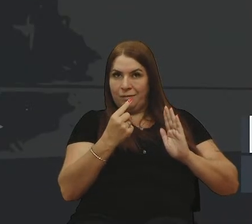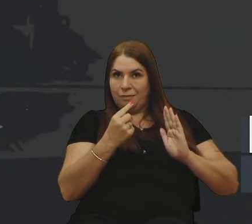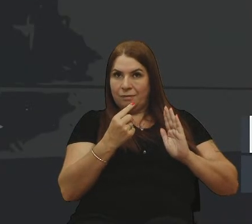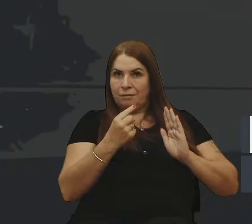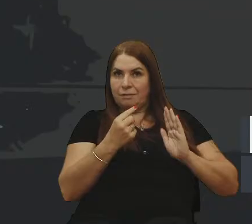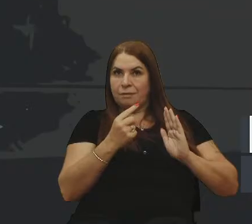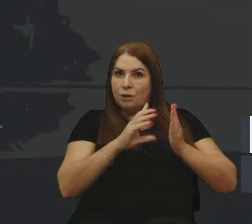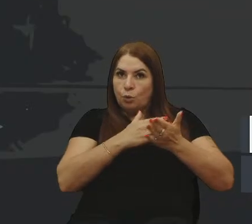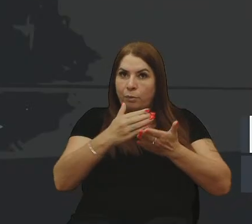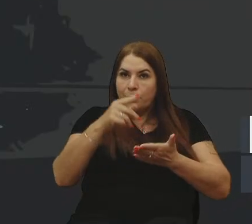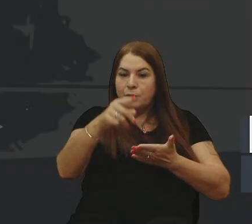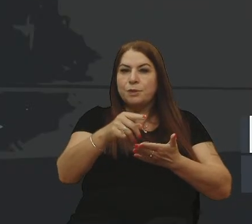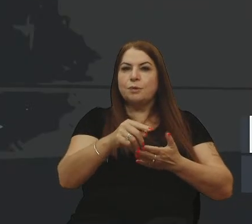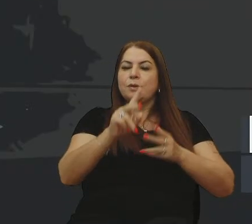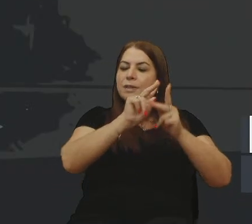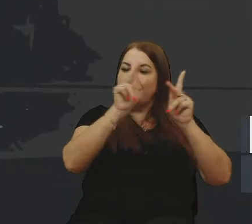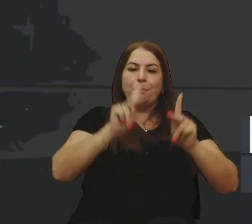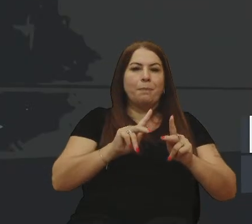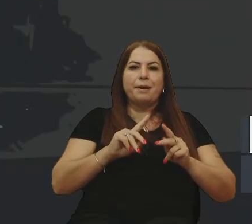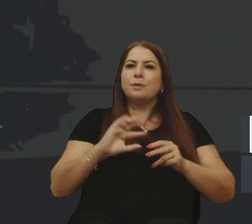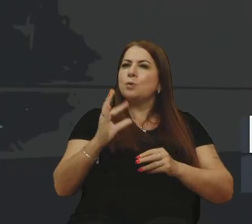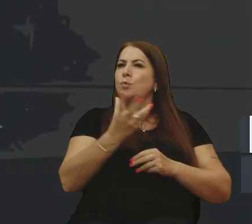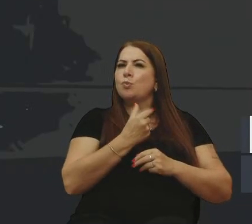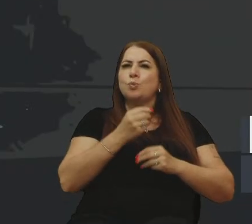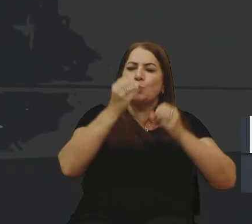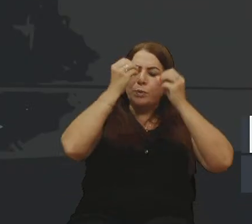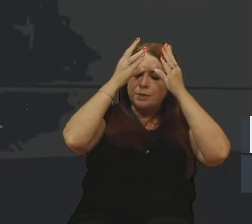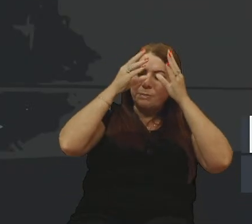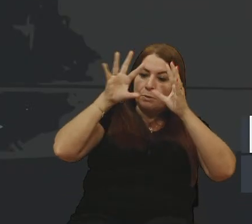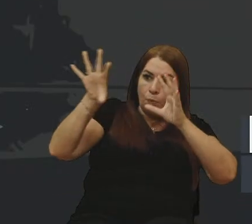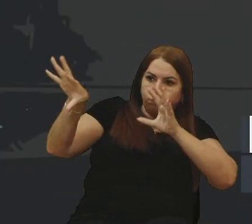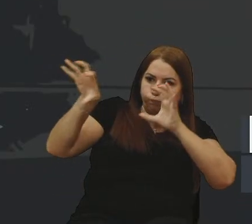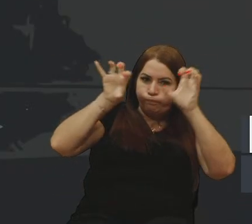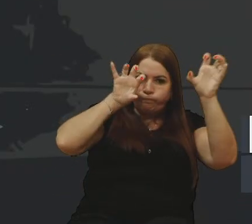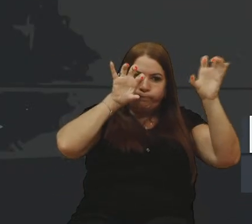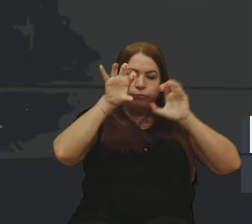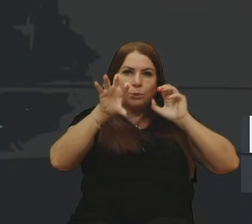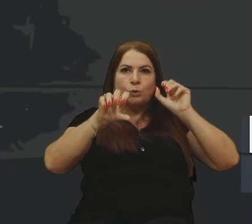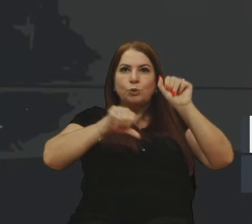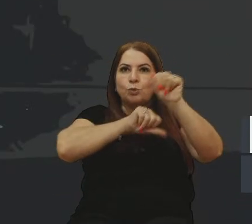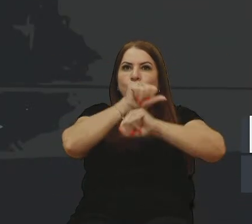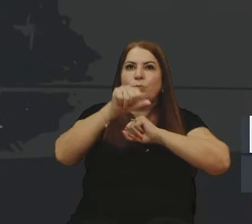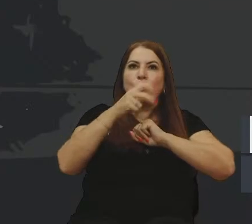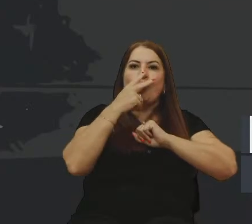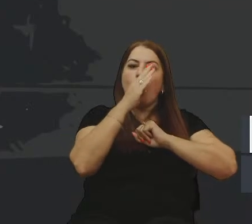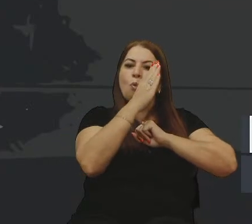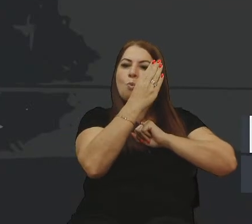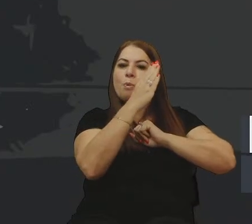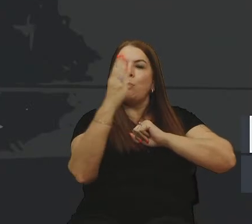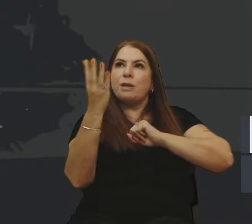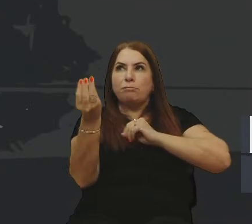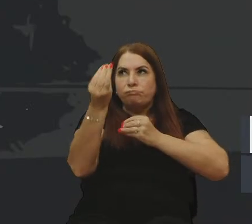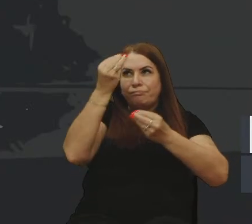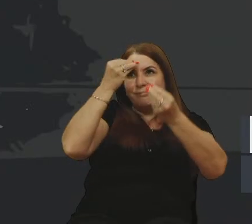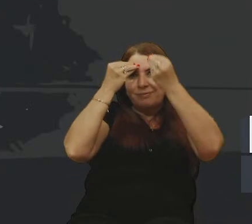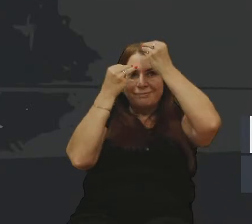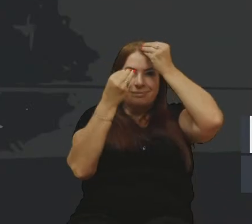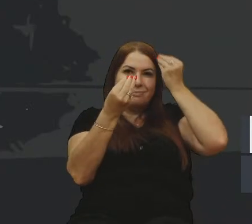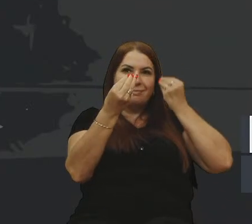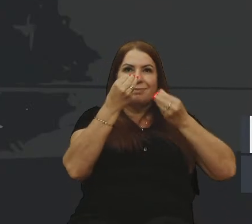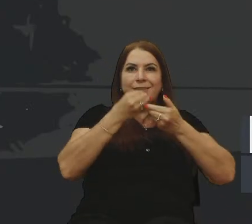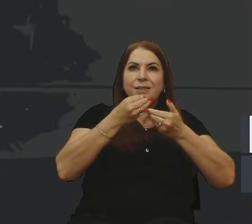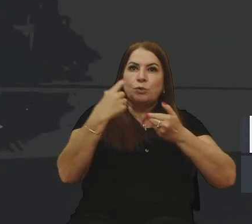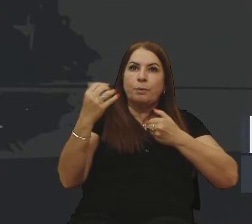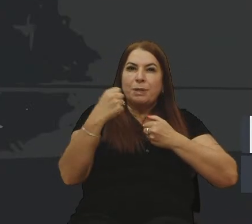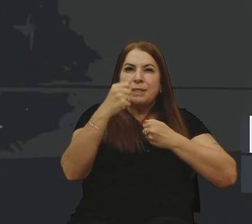E a partir dessa paz, todo aquele conhecimento que eu peguei se transformou numa biblioteca, e está assim para mim até hoje. Toda vez que eu